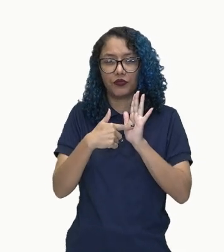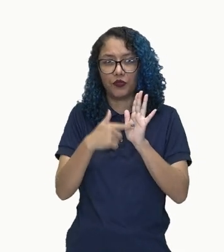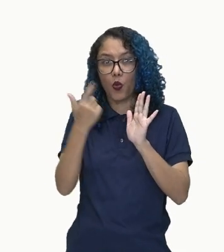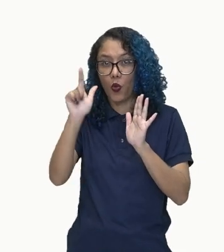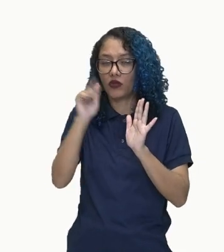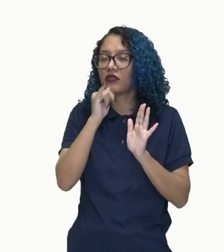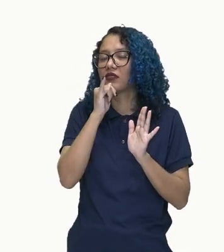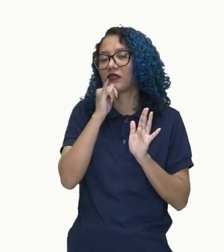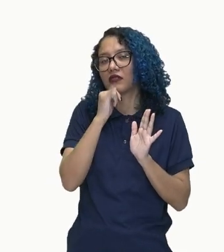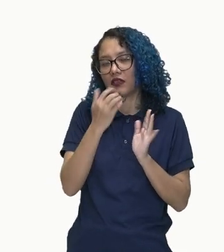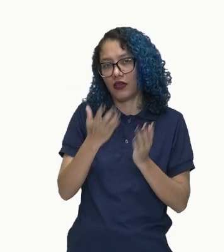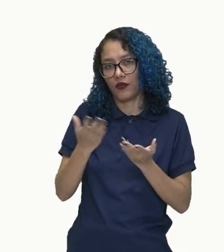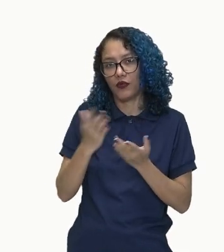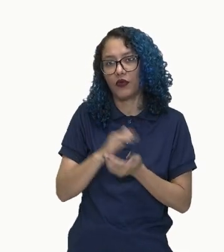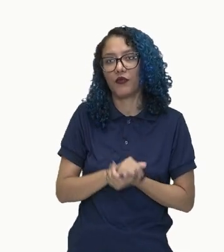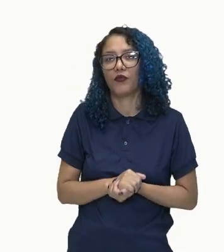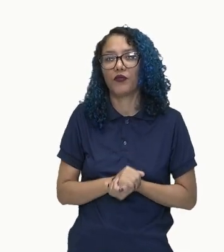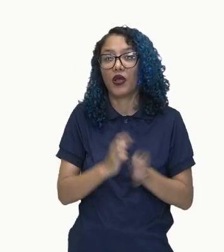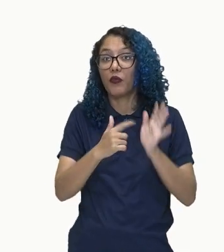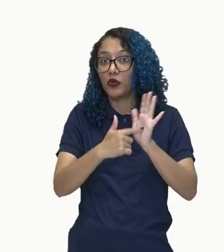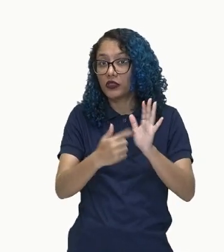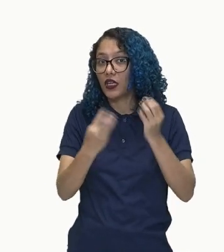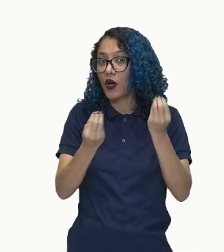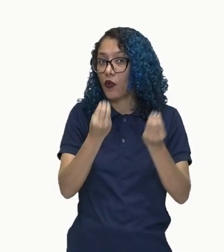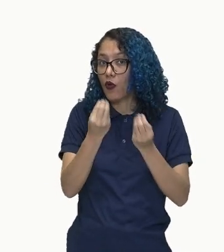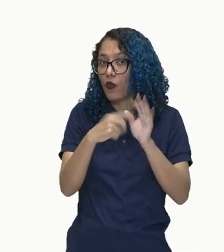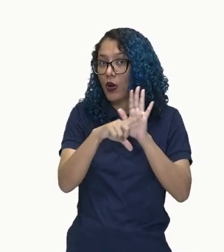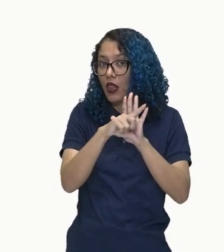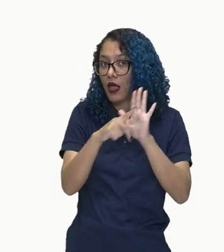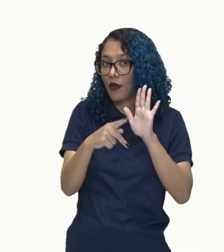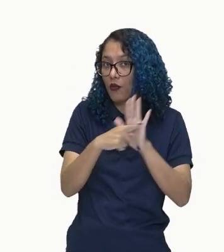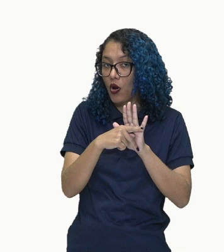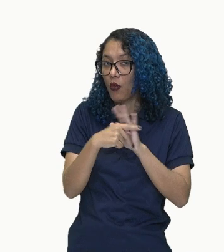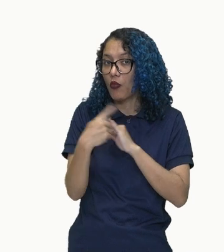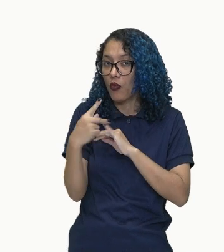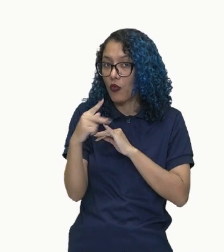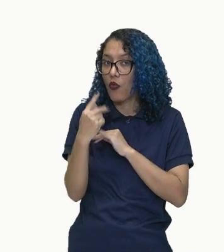né, da confirmação dessa lei de Lavoisier.